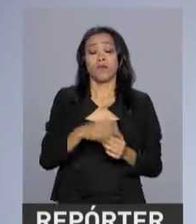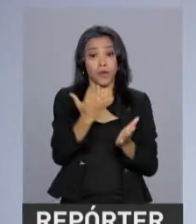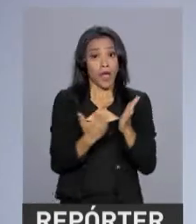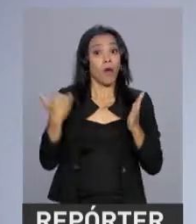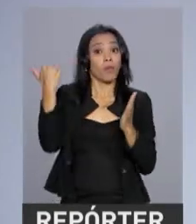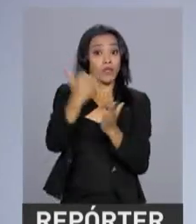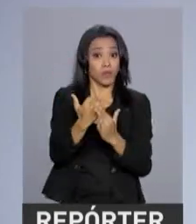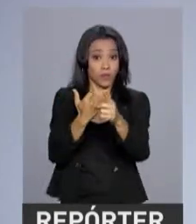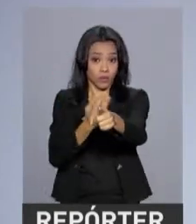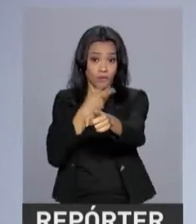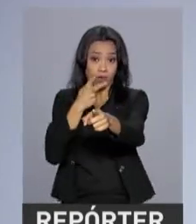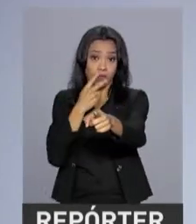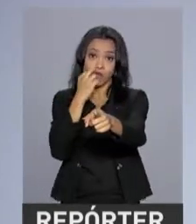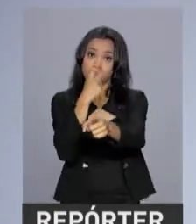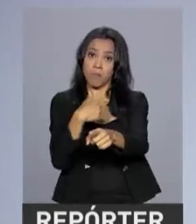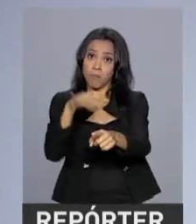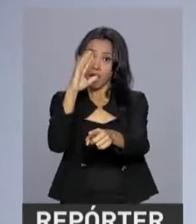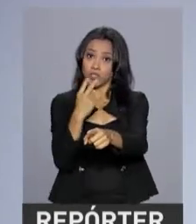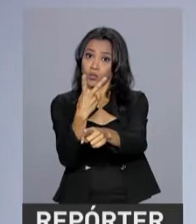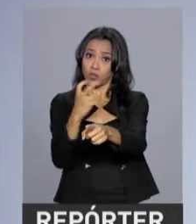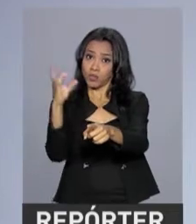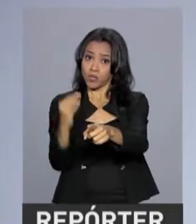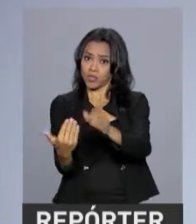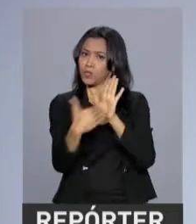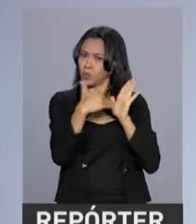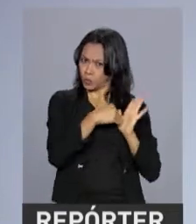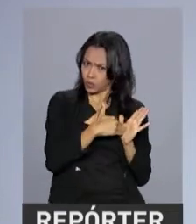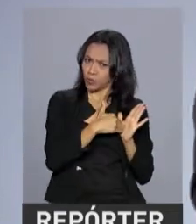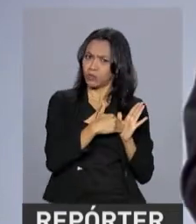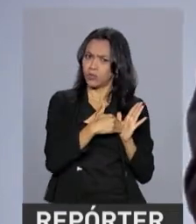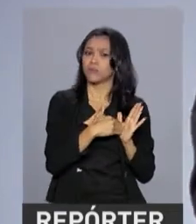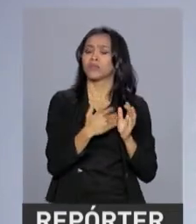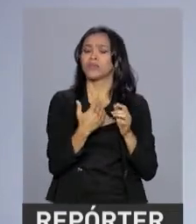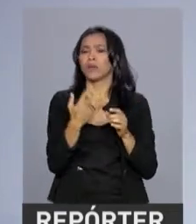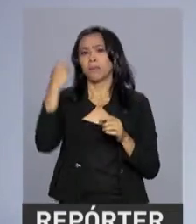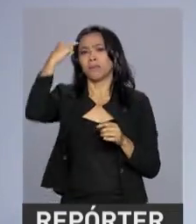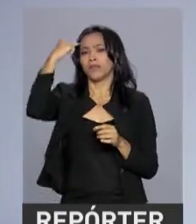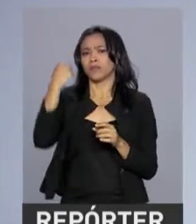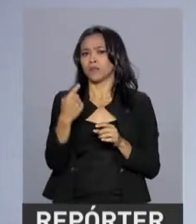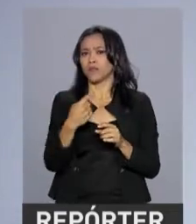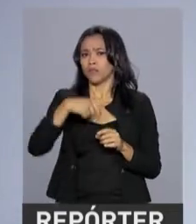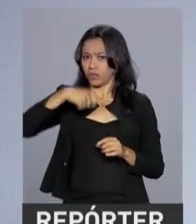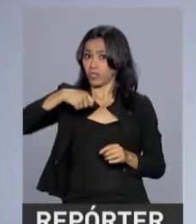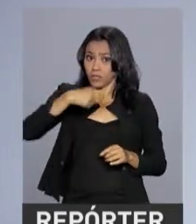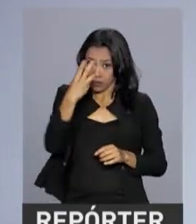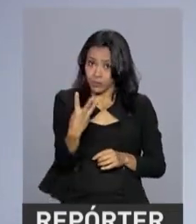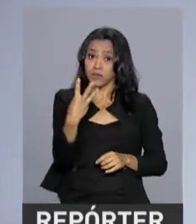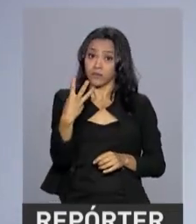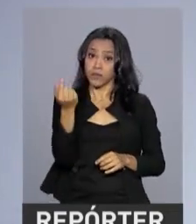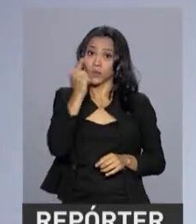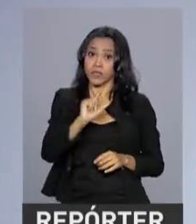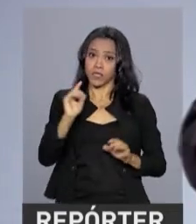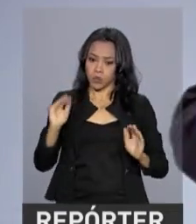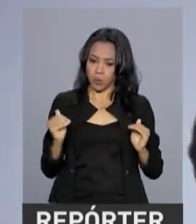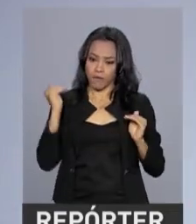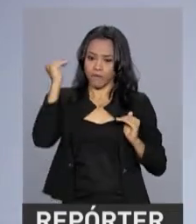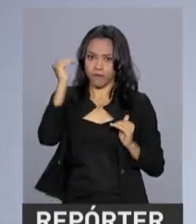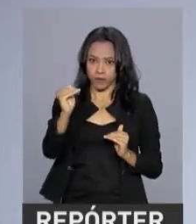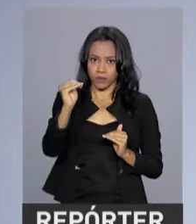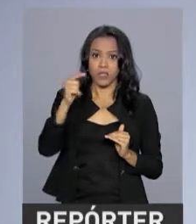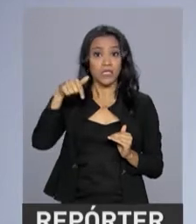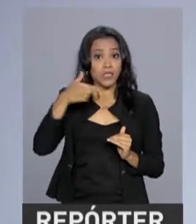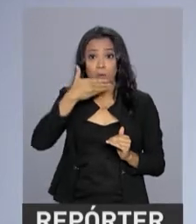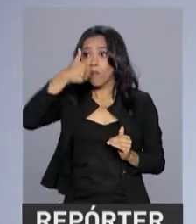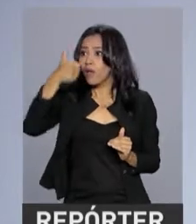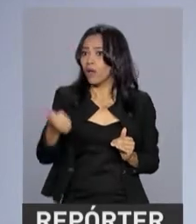de 2% agora nesses últimos tempos a deus que no primeiro no primeiro trimestre é e que é o melhor resultado